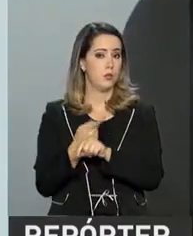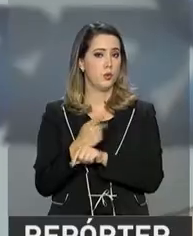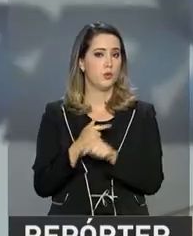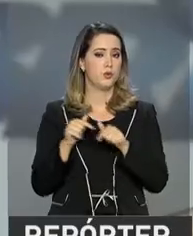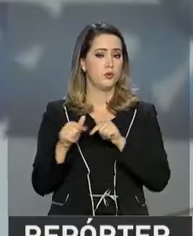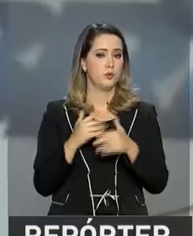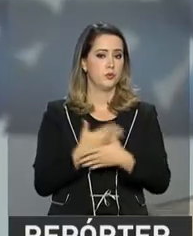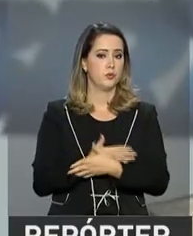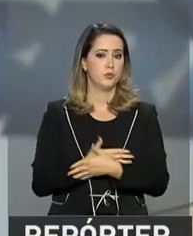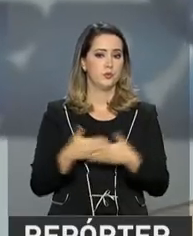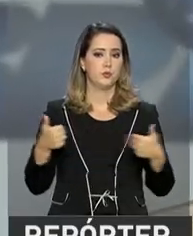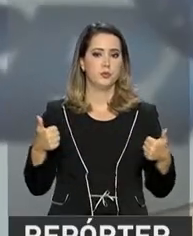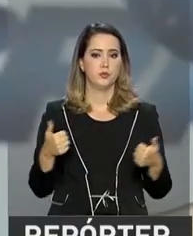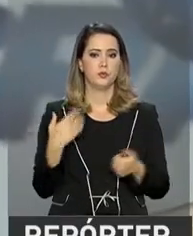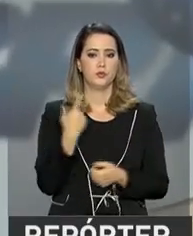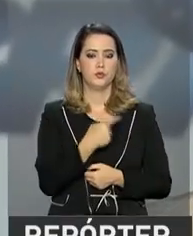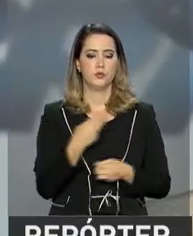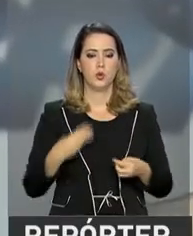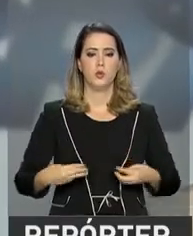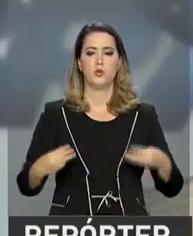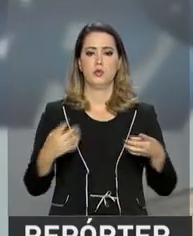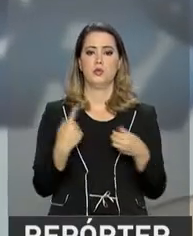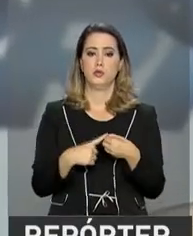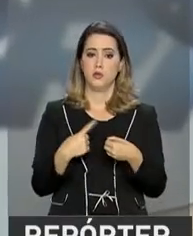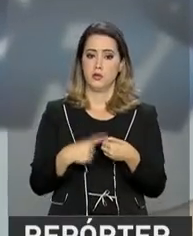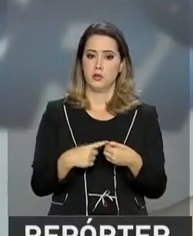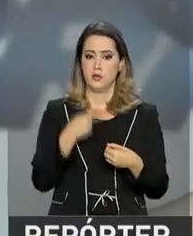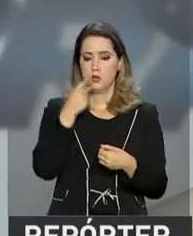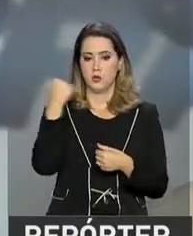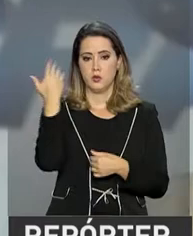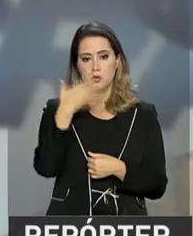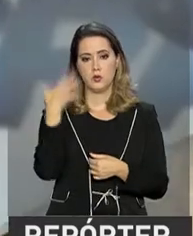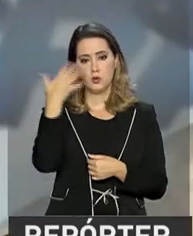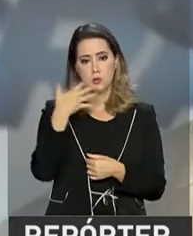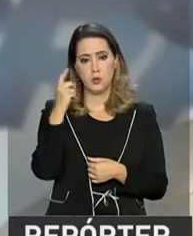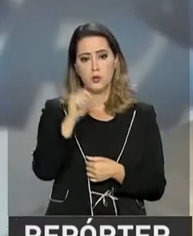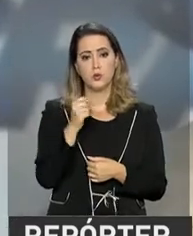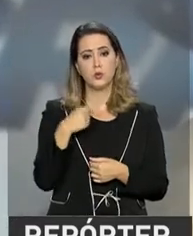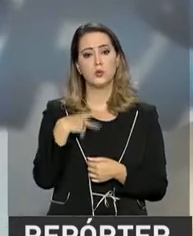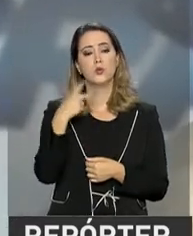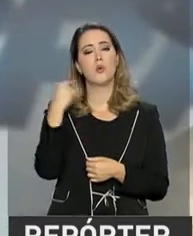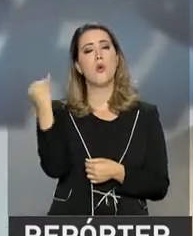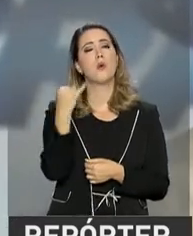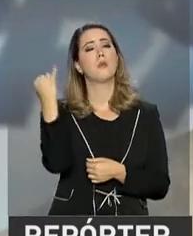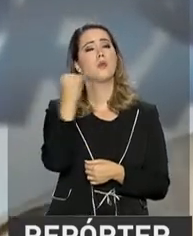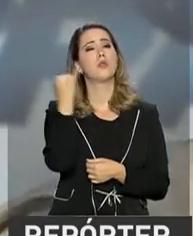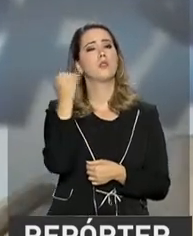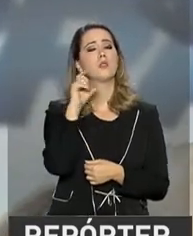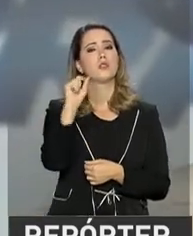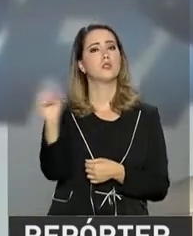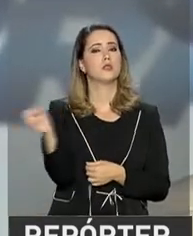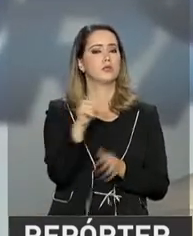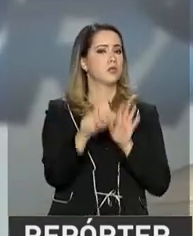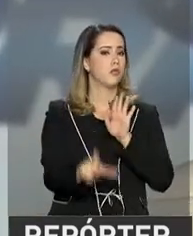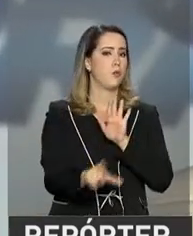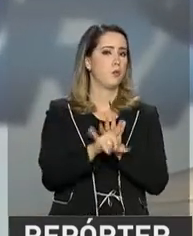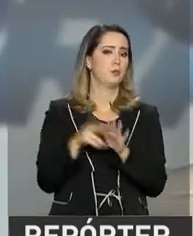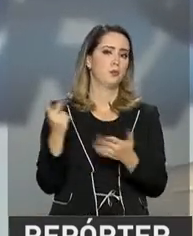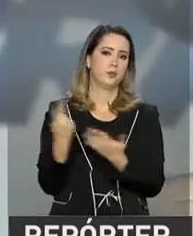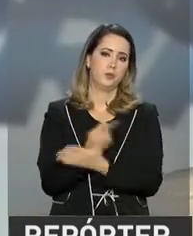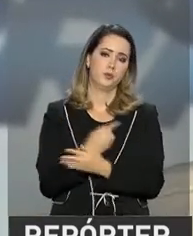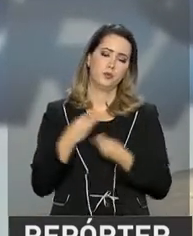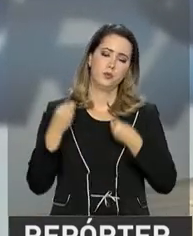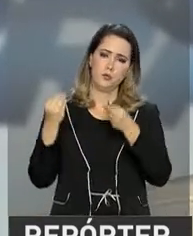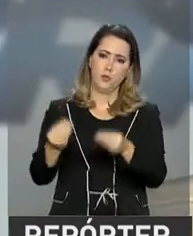melhor o ministro das cidades alexandre baldy explicou aos moradores a importância das reformas que o governo tem feito para garantir